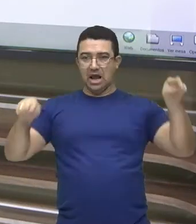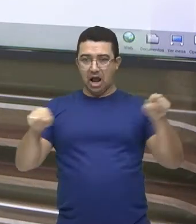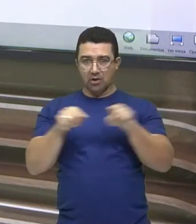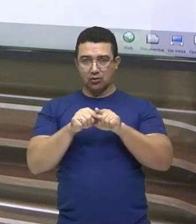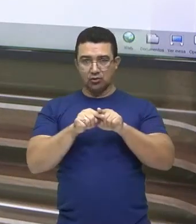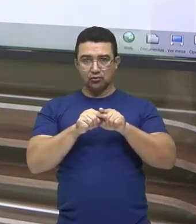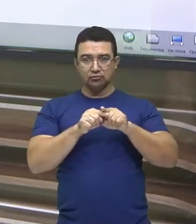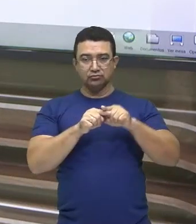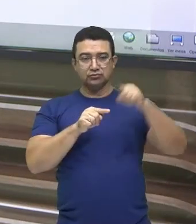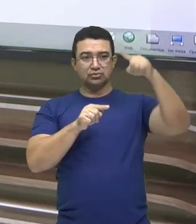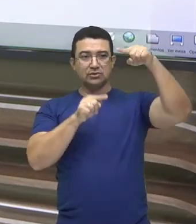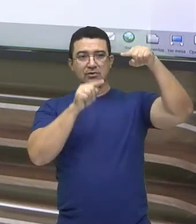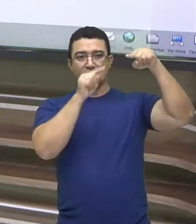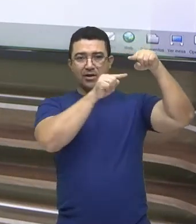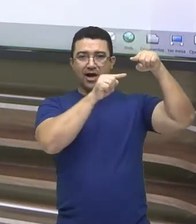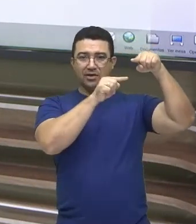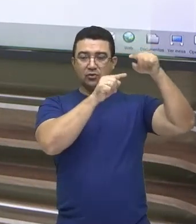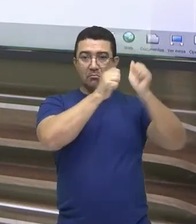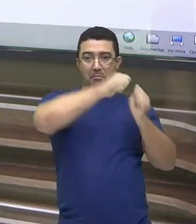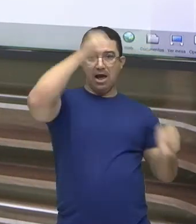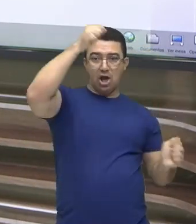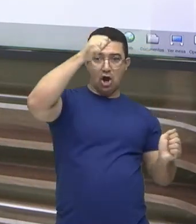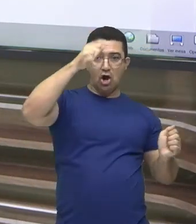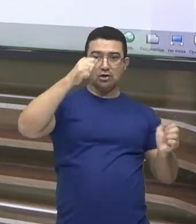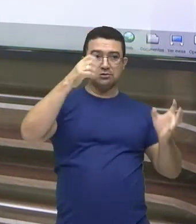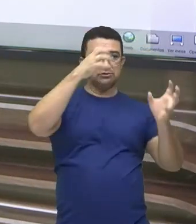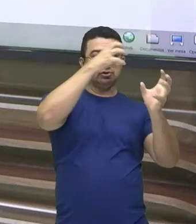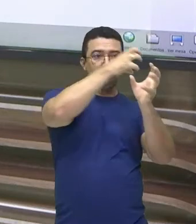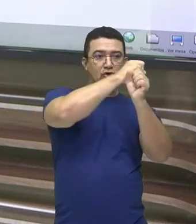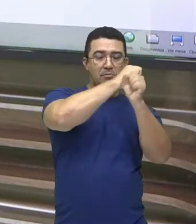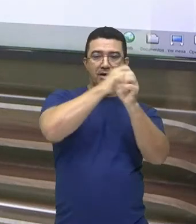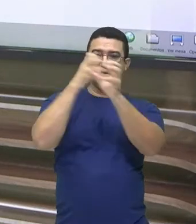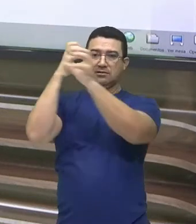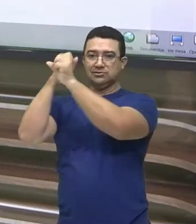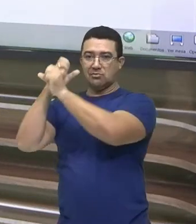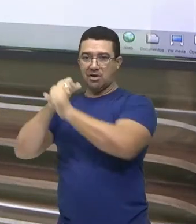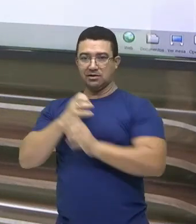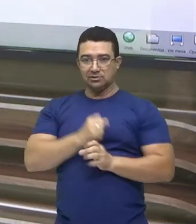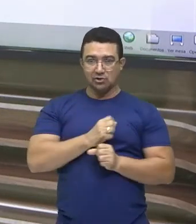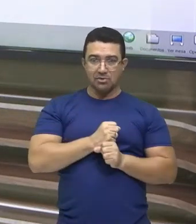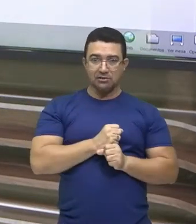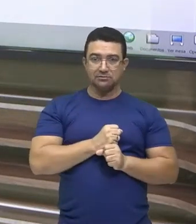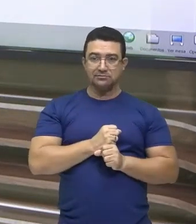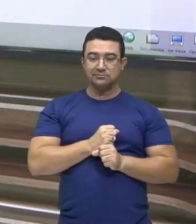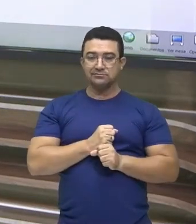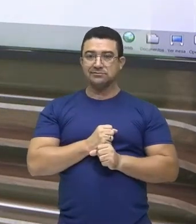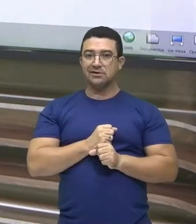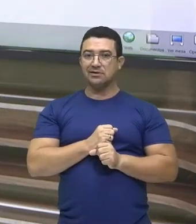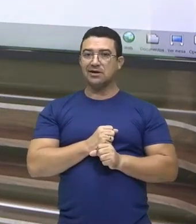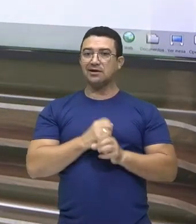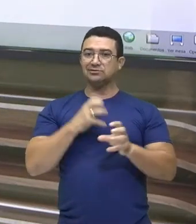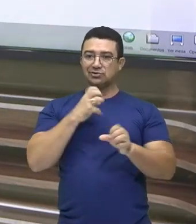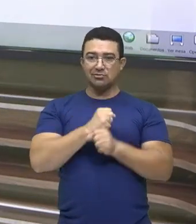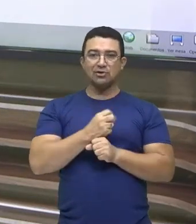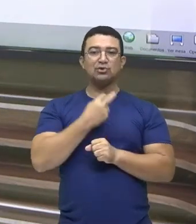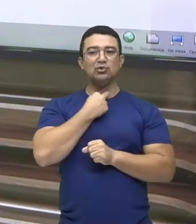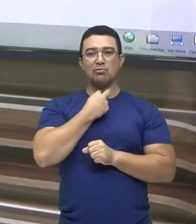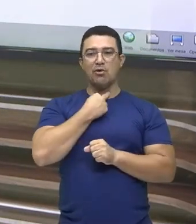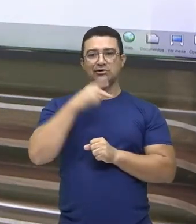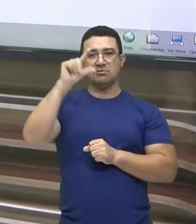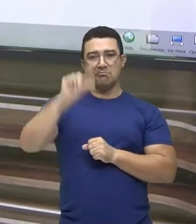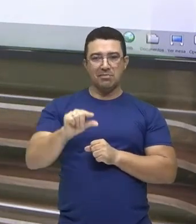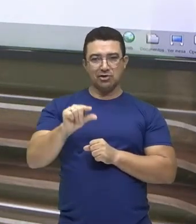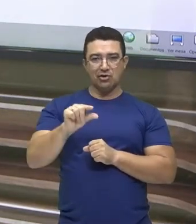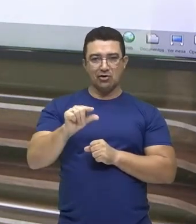maior que a soma dos outros 2. Ou seja, se eu somar os outros 2 lados, tá? Essa soma não pode dar